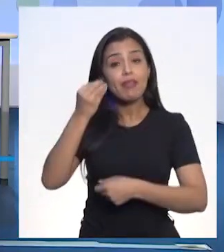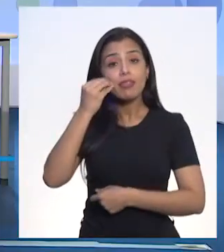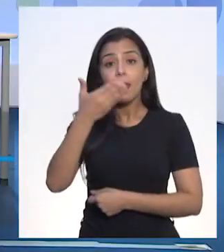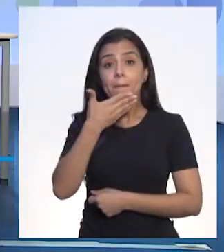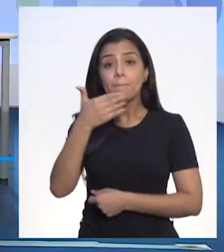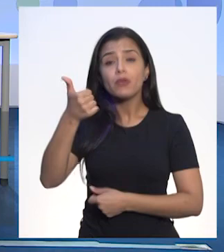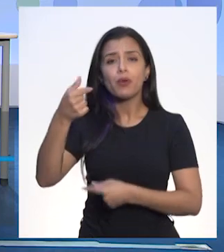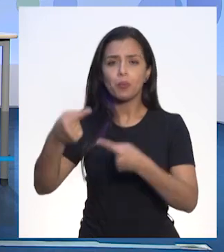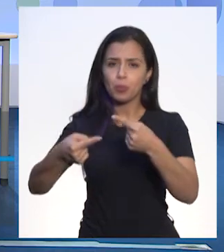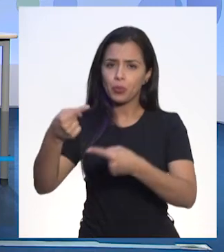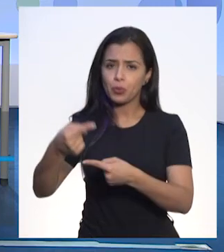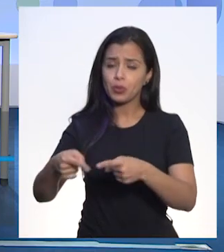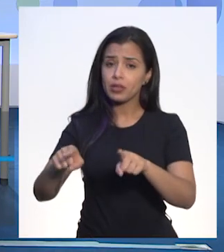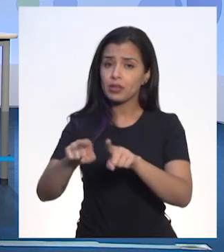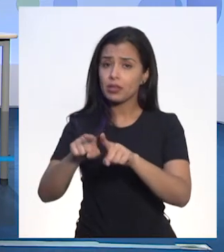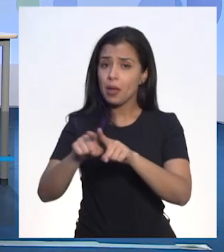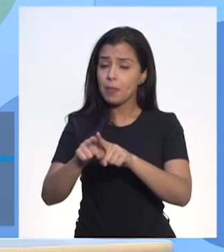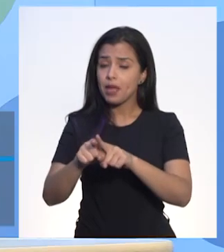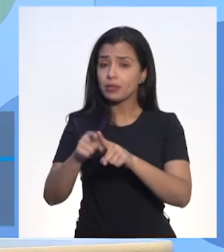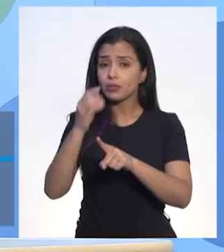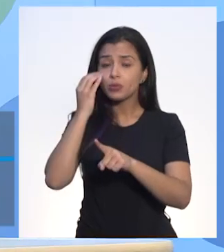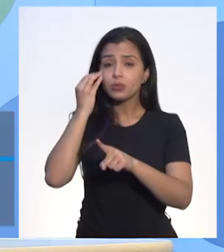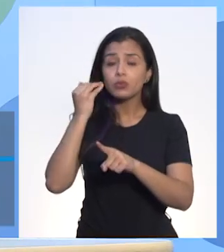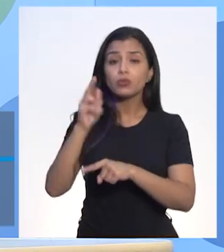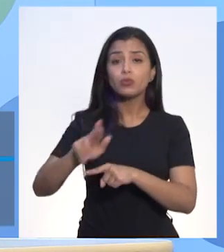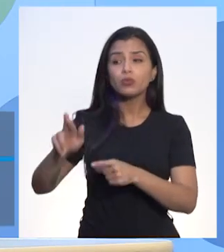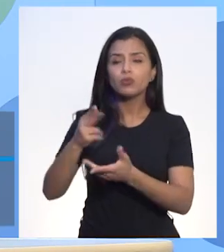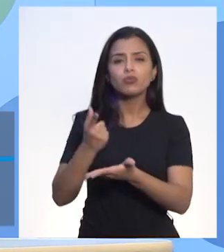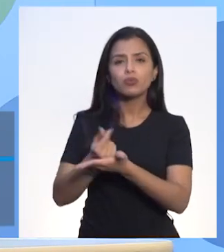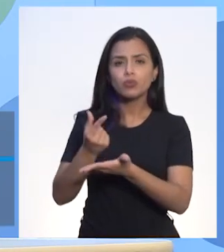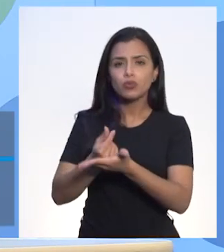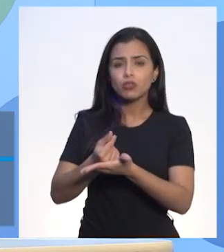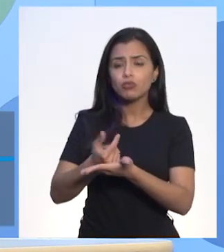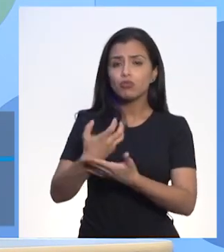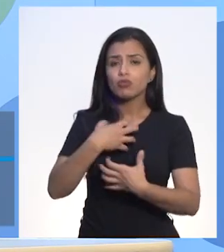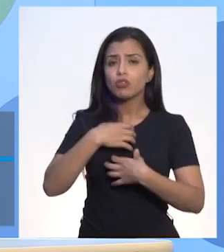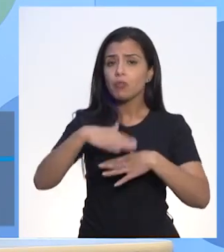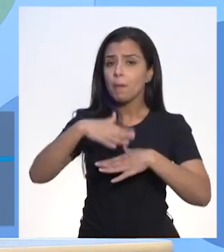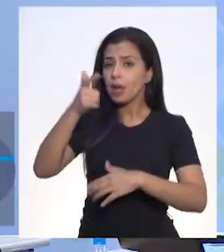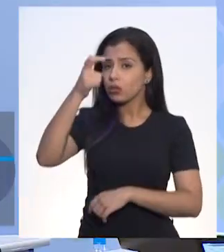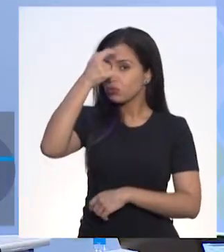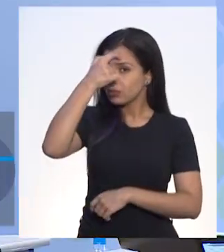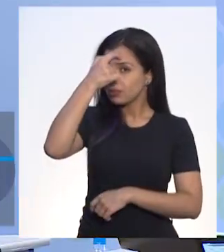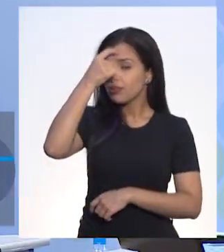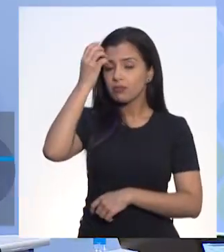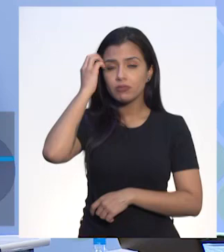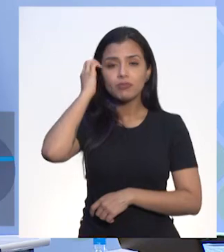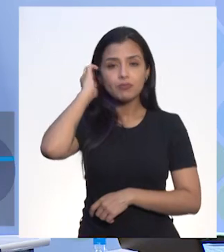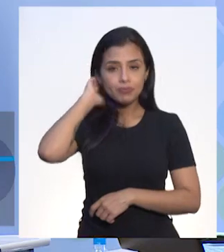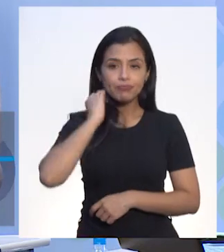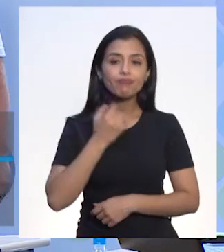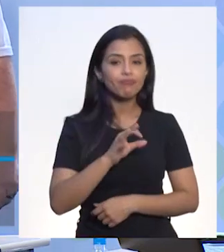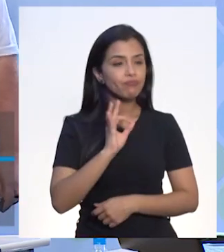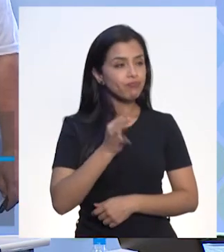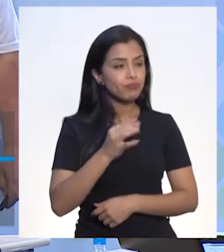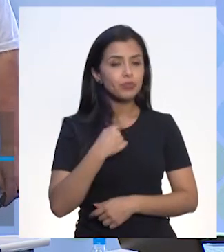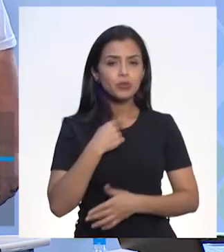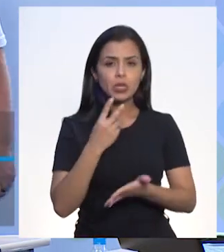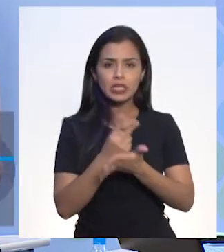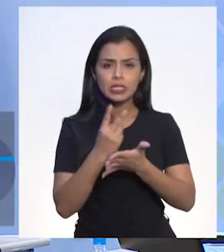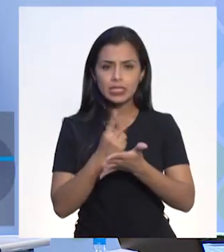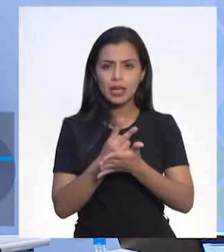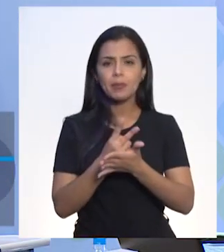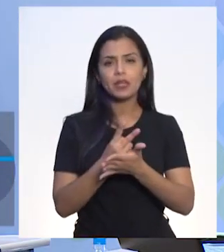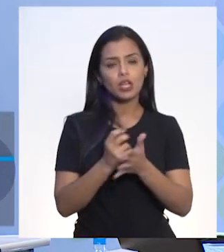das políticas e do próprio consumo, né? Exatamente. Um consumo mais consciente e sustentável. Exatamente. Eu sempre coloco nas aulas, eu e a